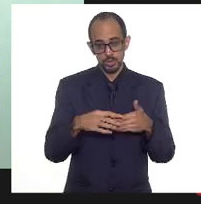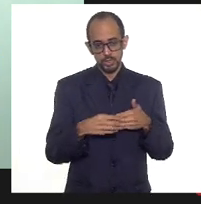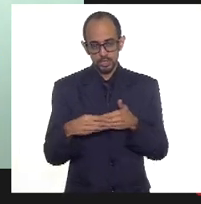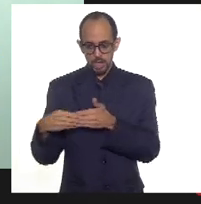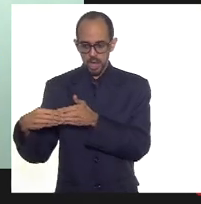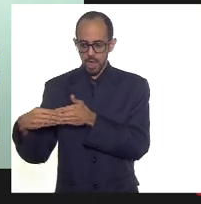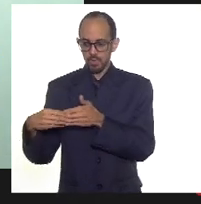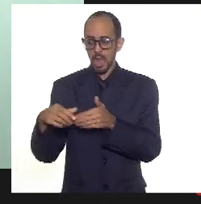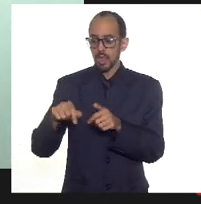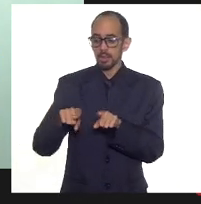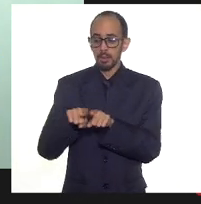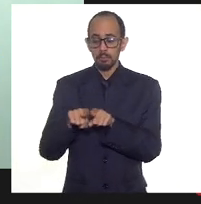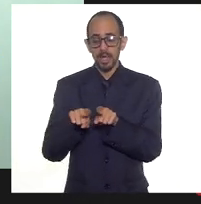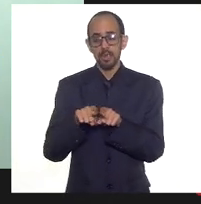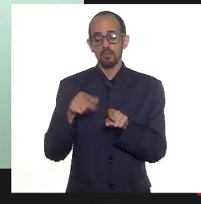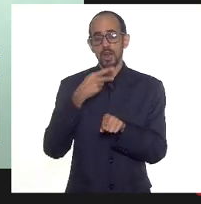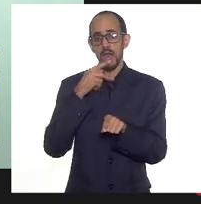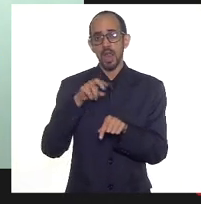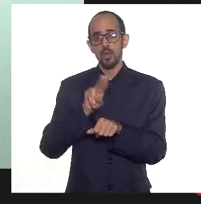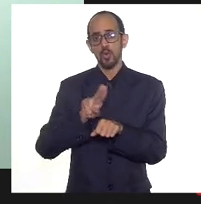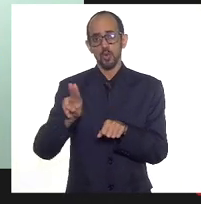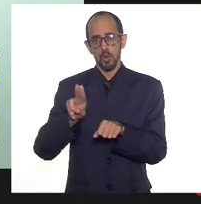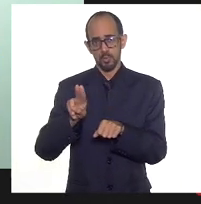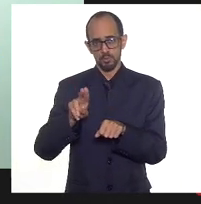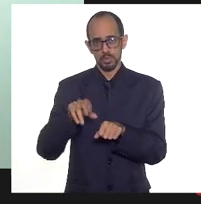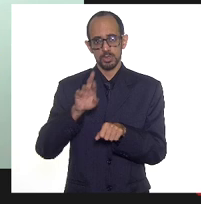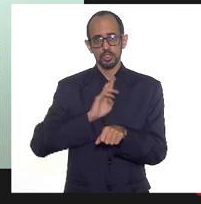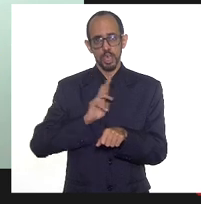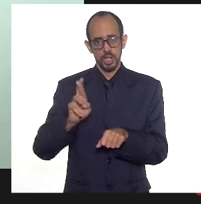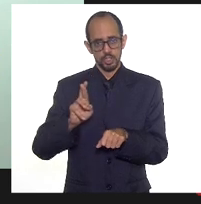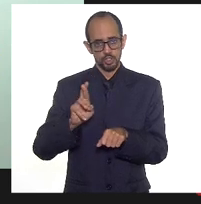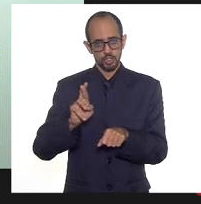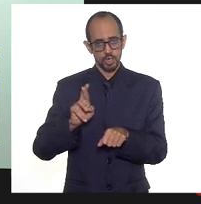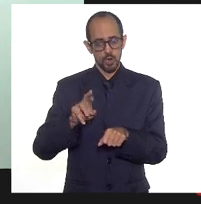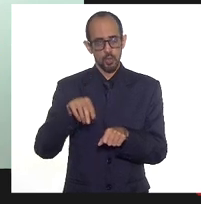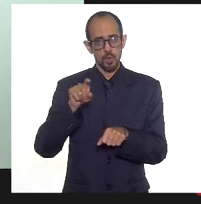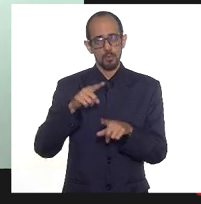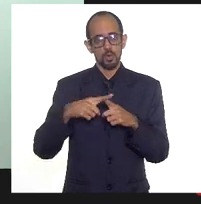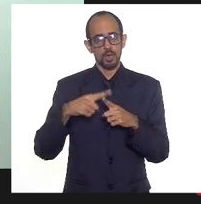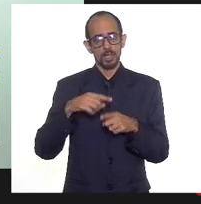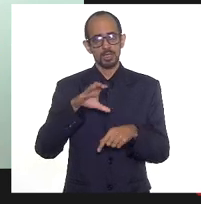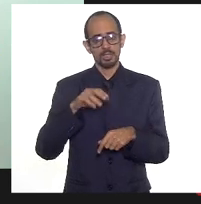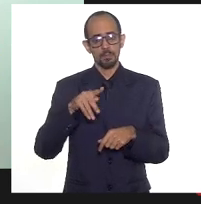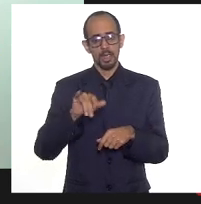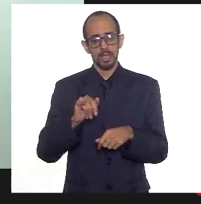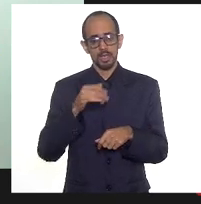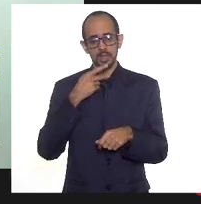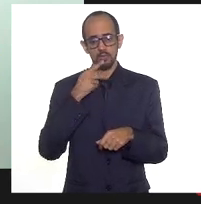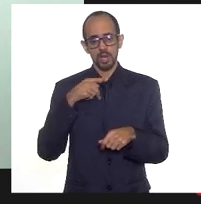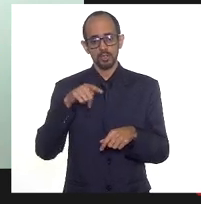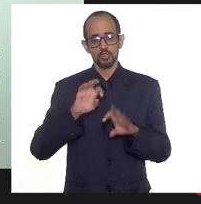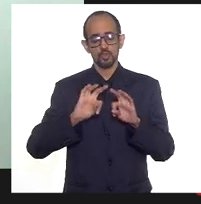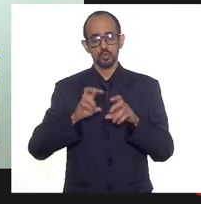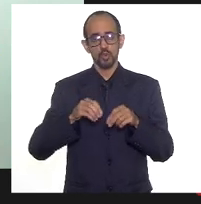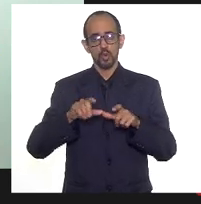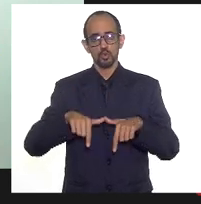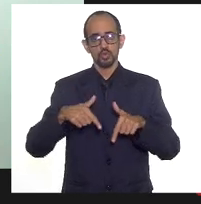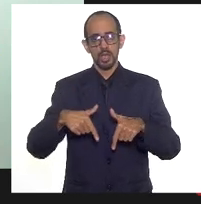nomes, religiões, porque essa CPI é ampla para avaliar e analisar todos os atos